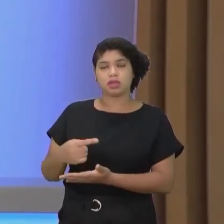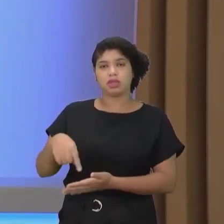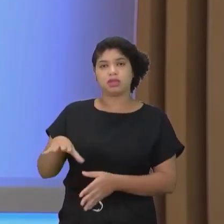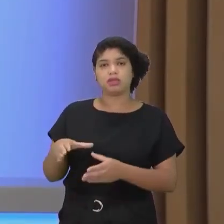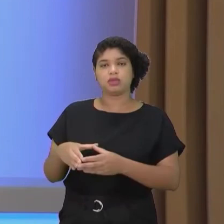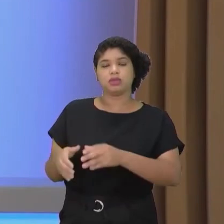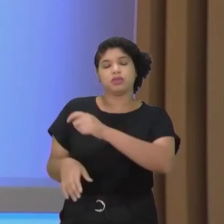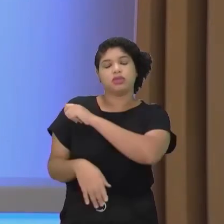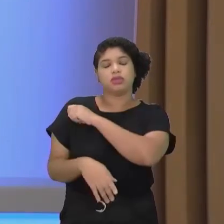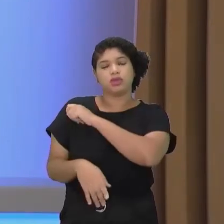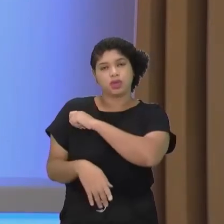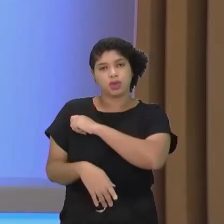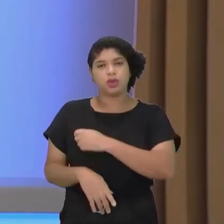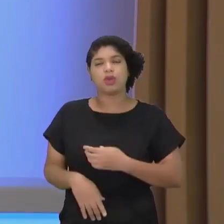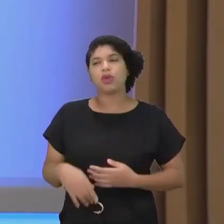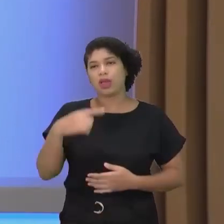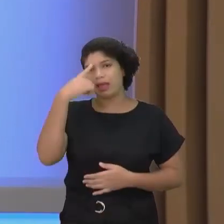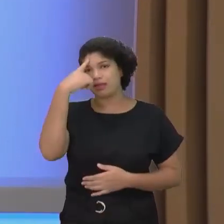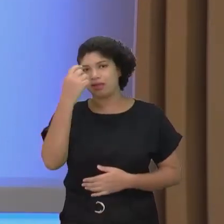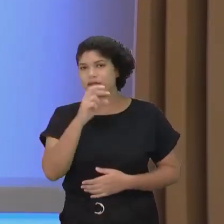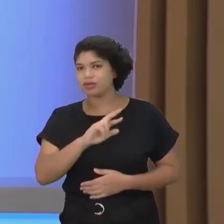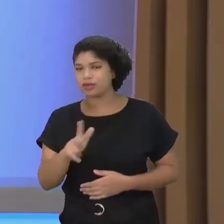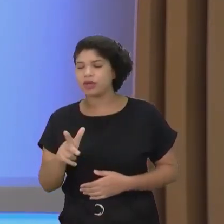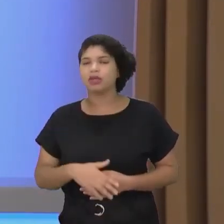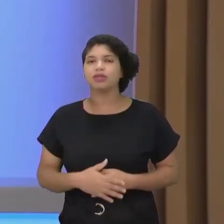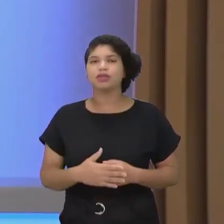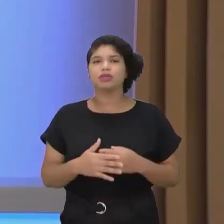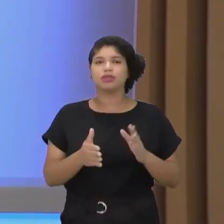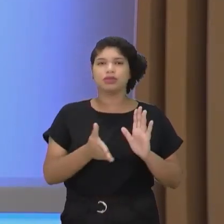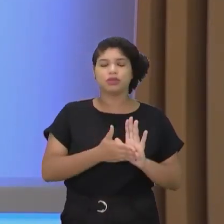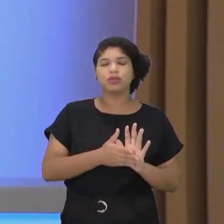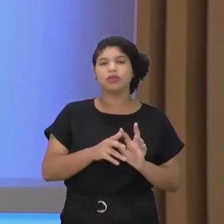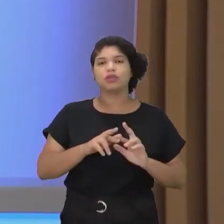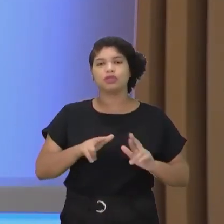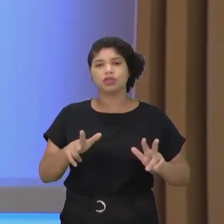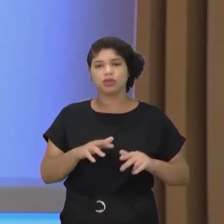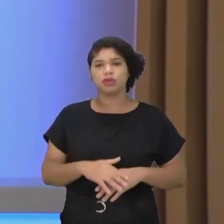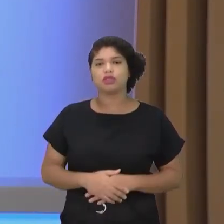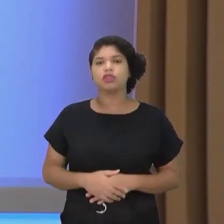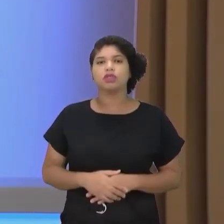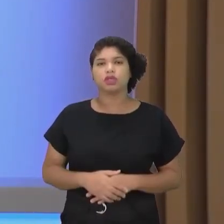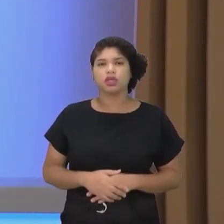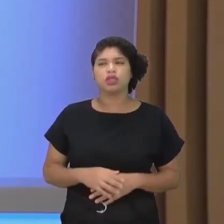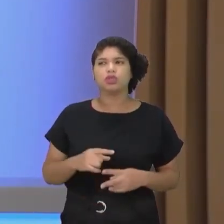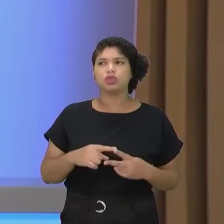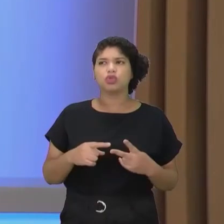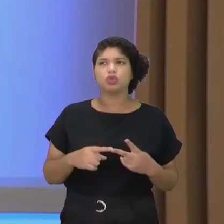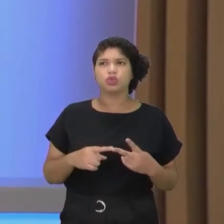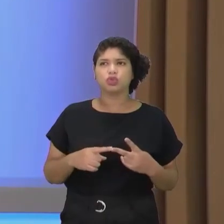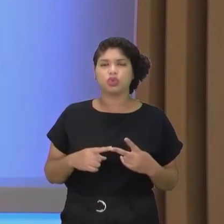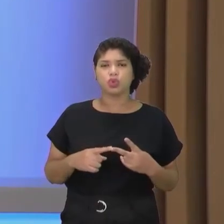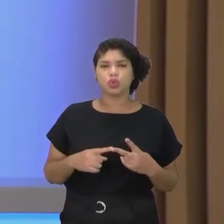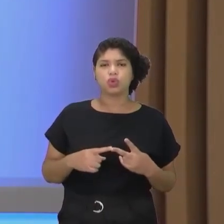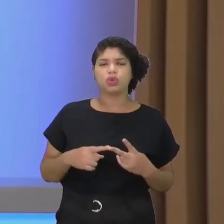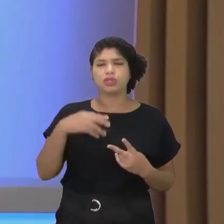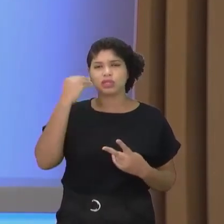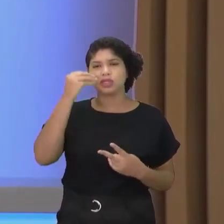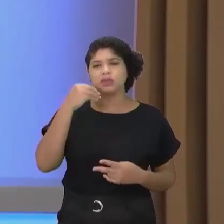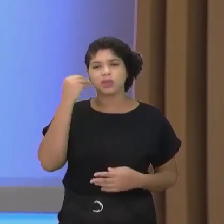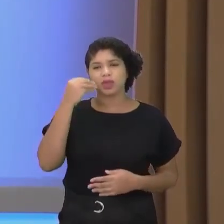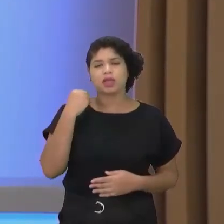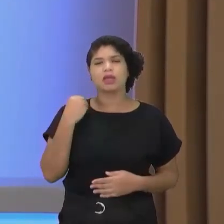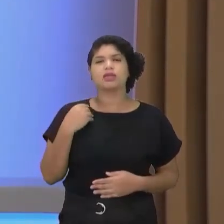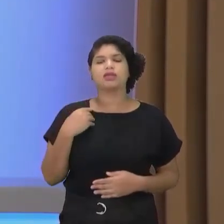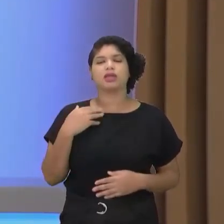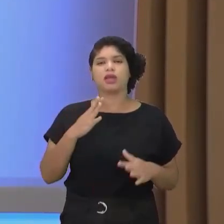ideias, atividades diferentes. Essas duas vezes, não foram só duas vezes, foram mais de duas vezes, mas essas duas